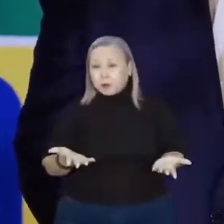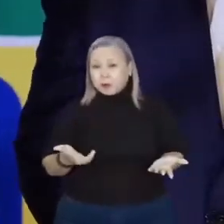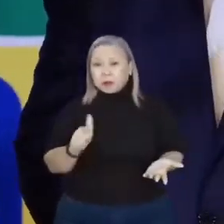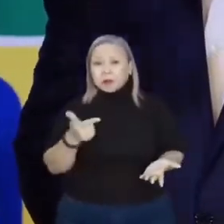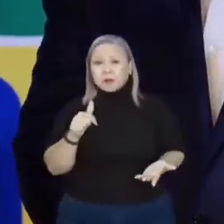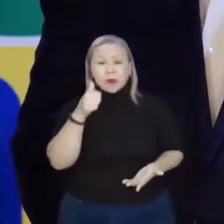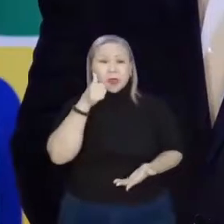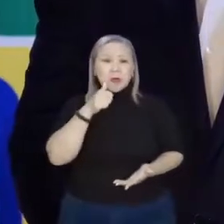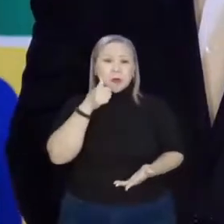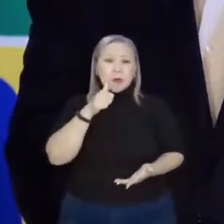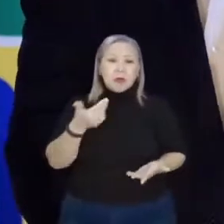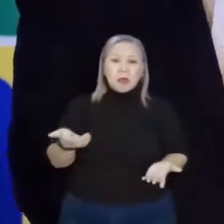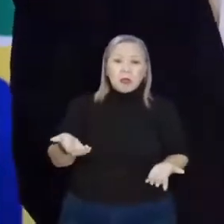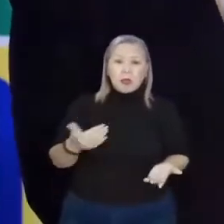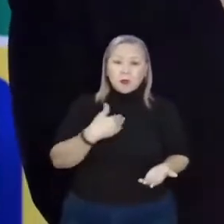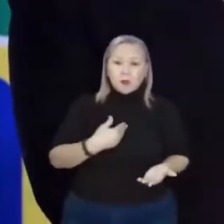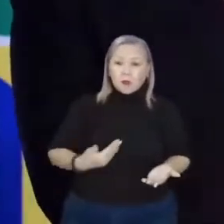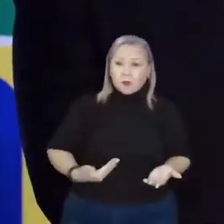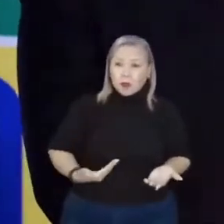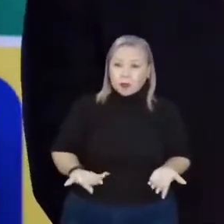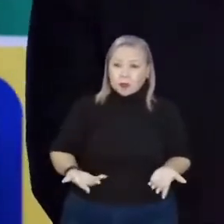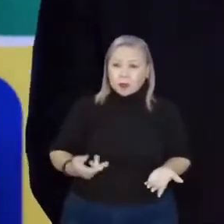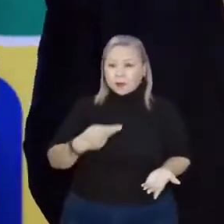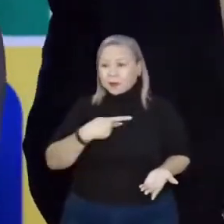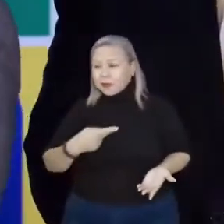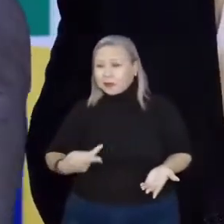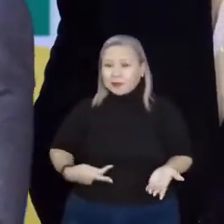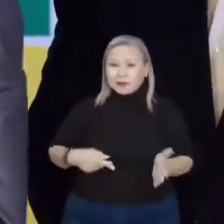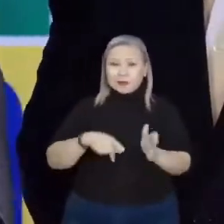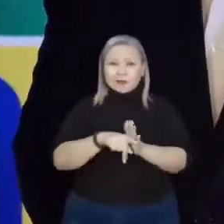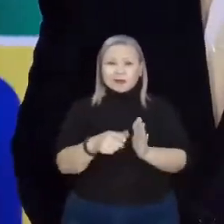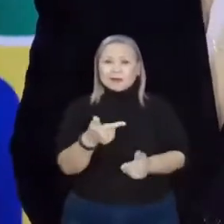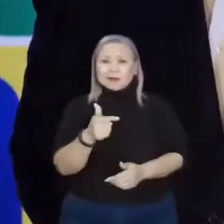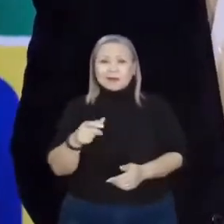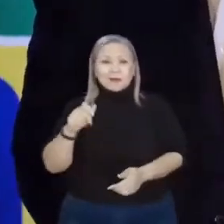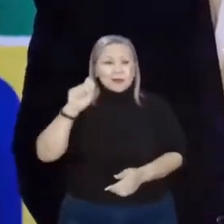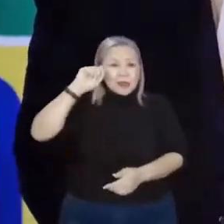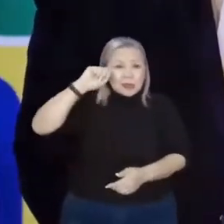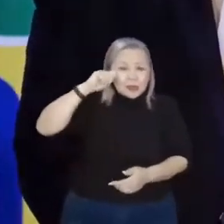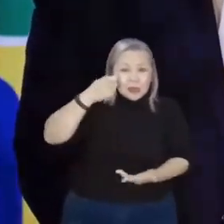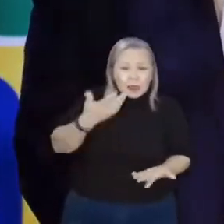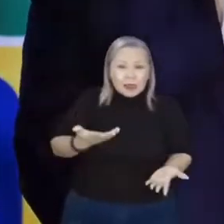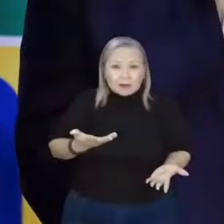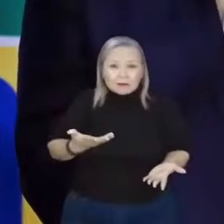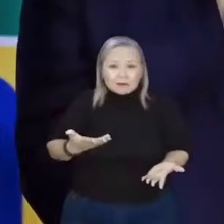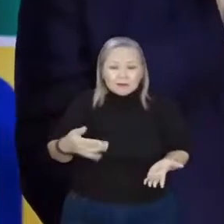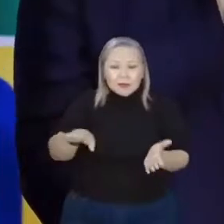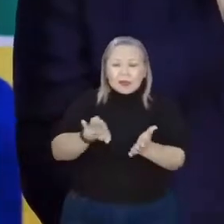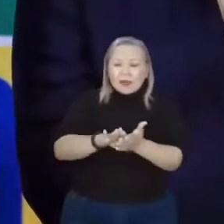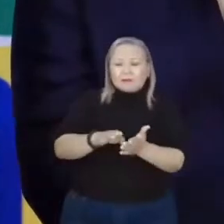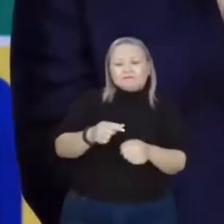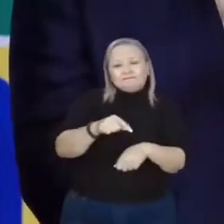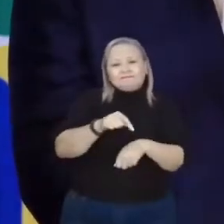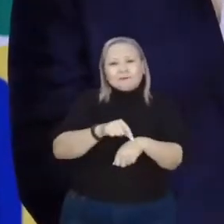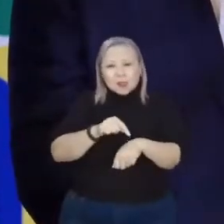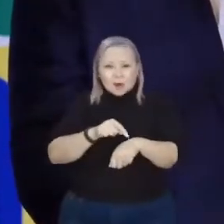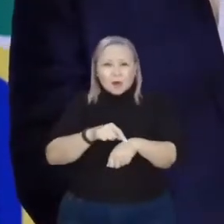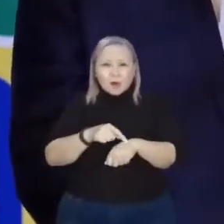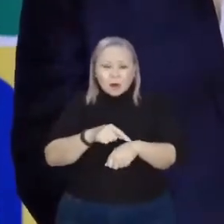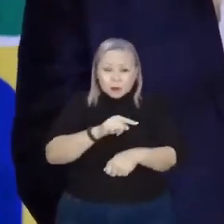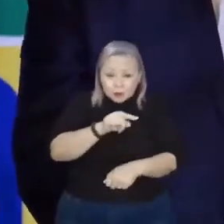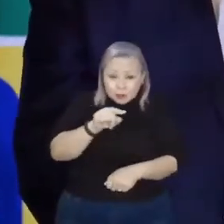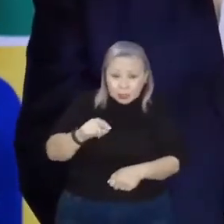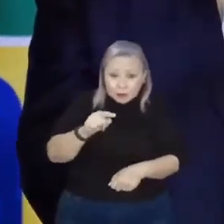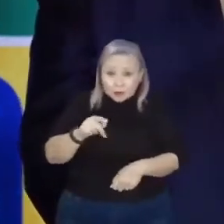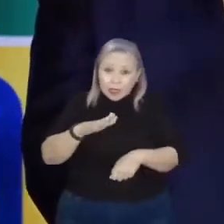mulheres? Presidente Lula, não tem negros? Ou seja, vai chegar uma hora que vocês vão ver mais